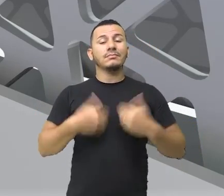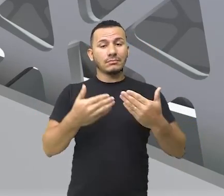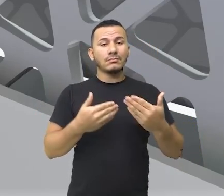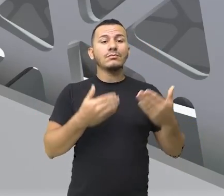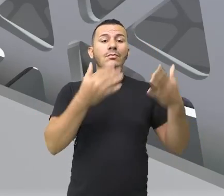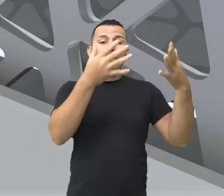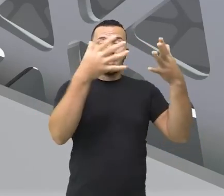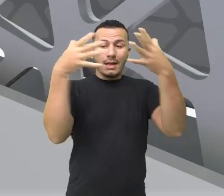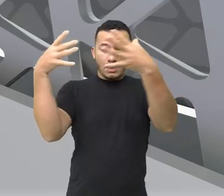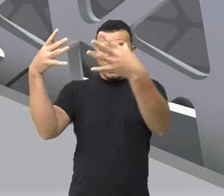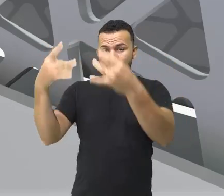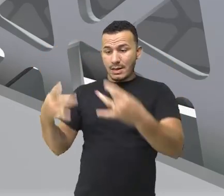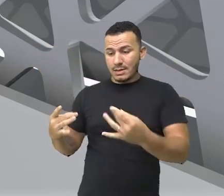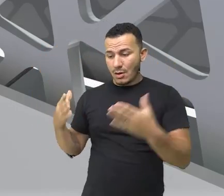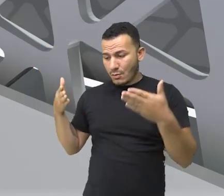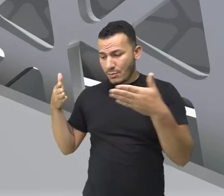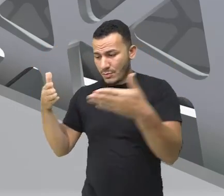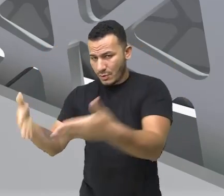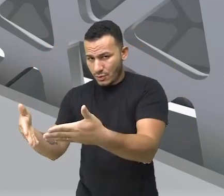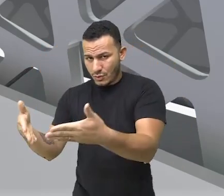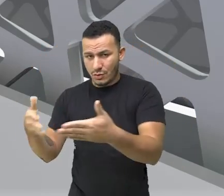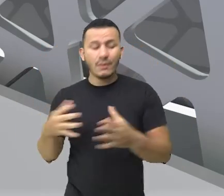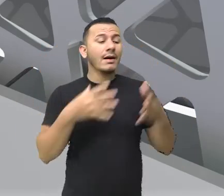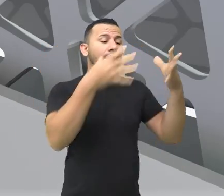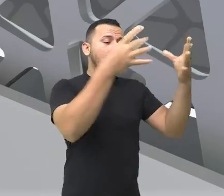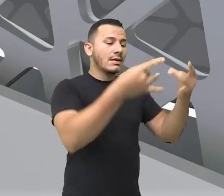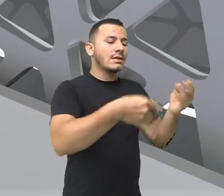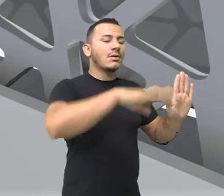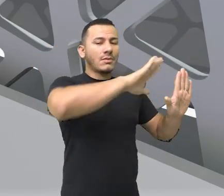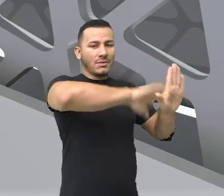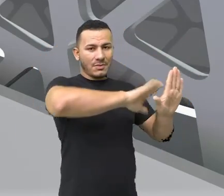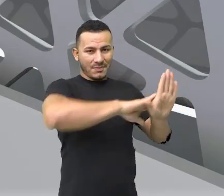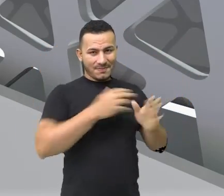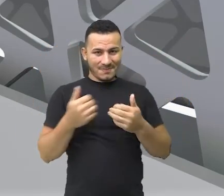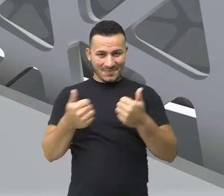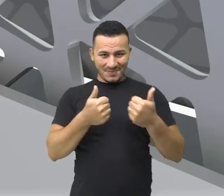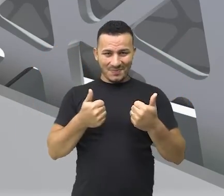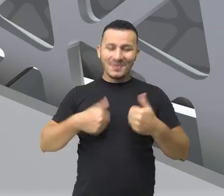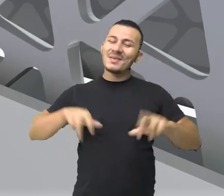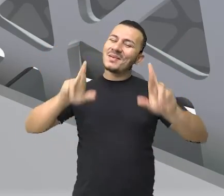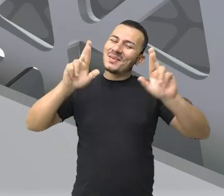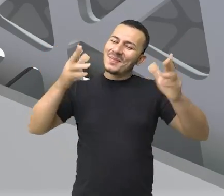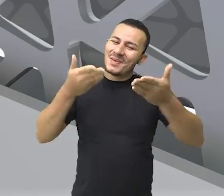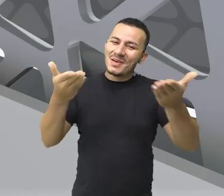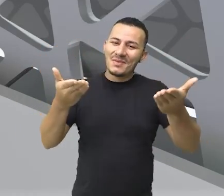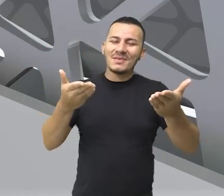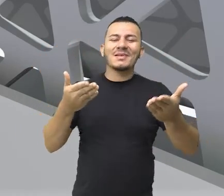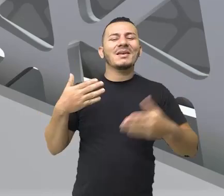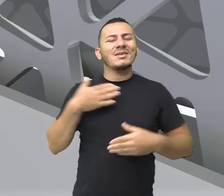descrição objetiva e subjetiva, ok? Espero que vocês